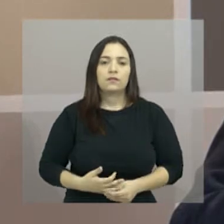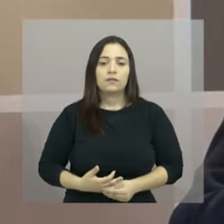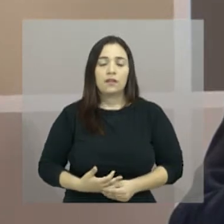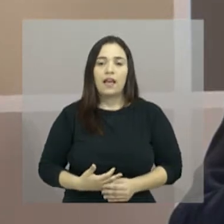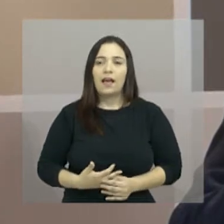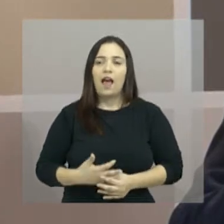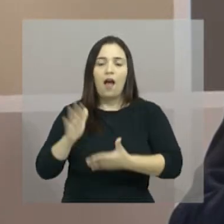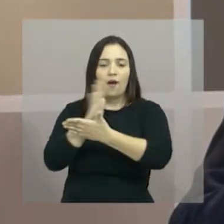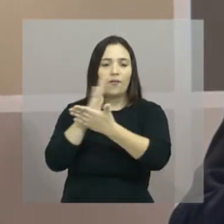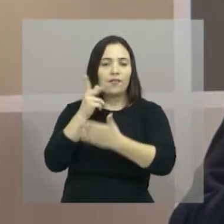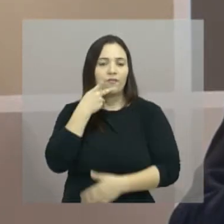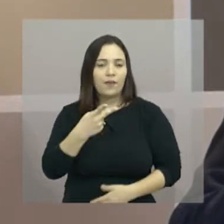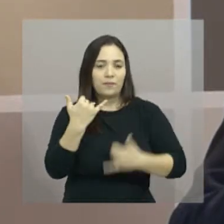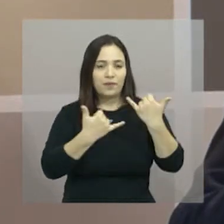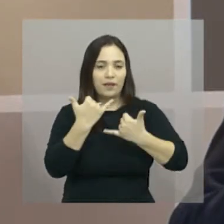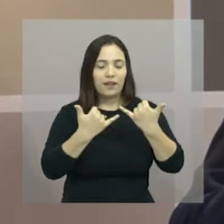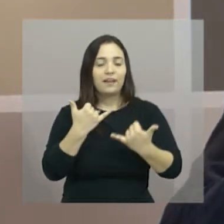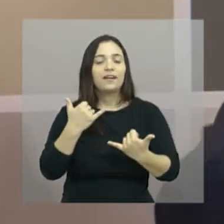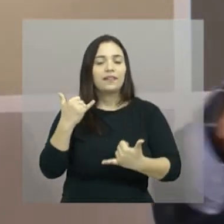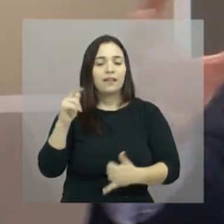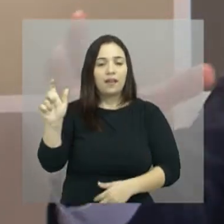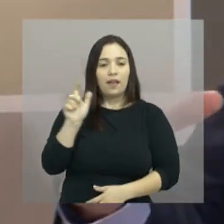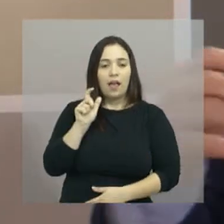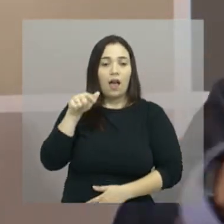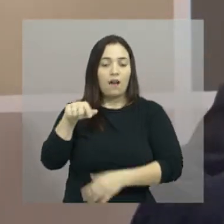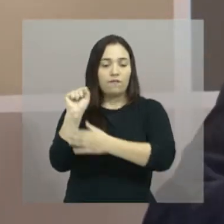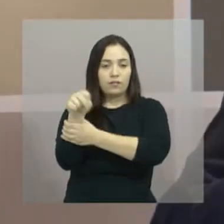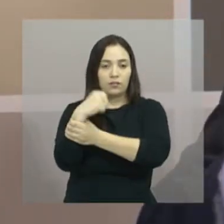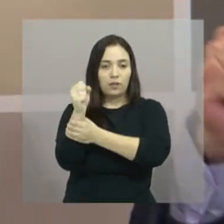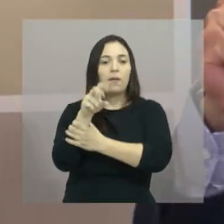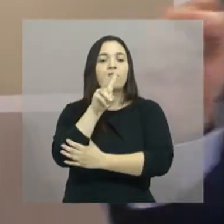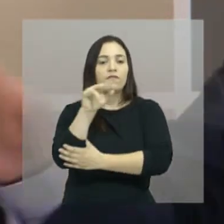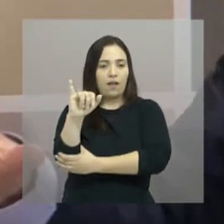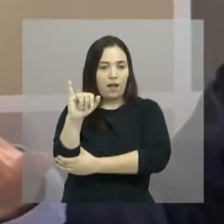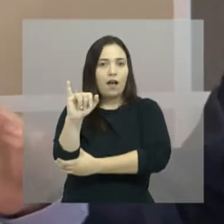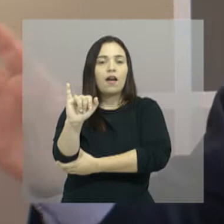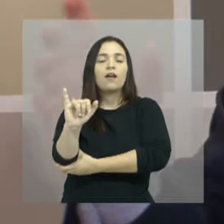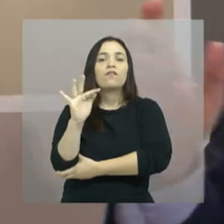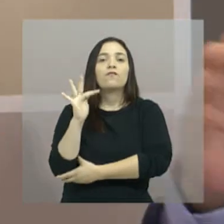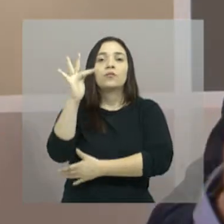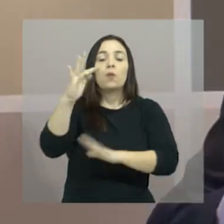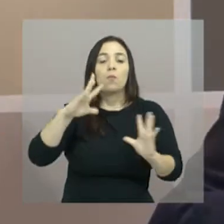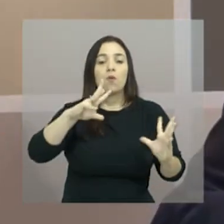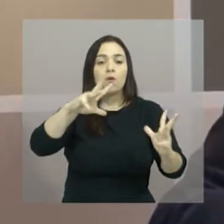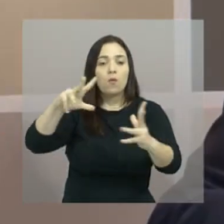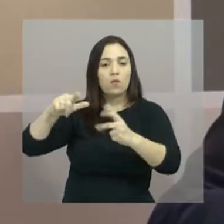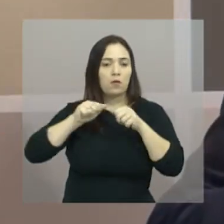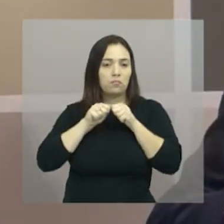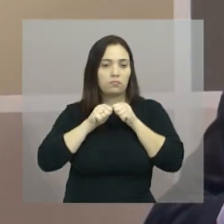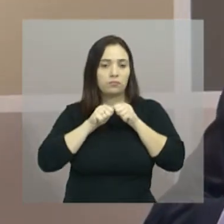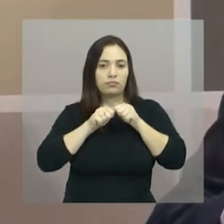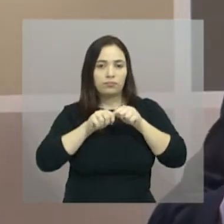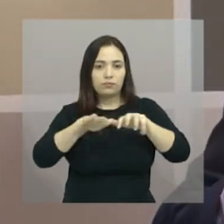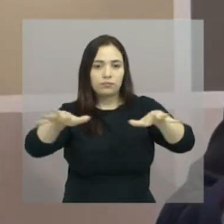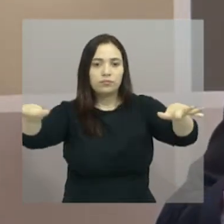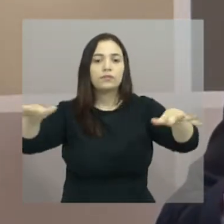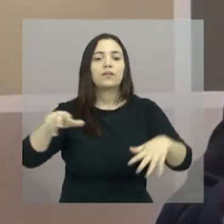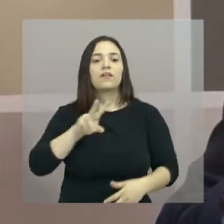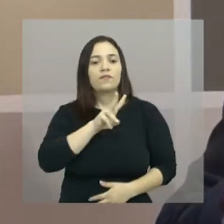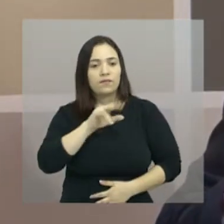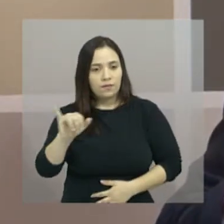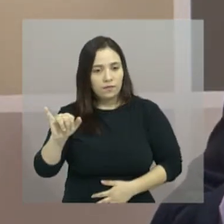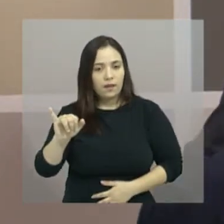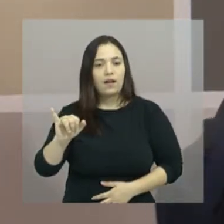fisioterapia está dominando o mundo, porque está aparecendo na gestão, está aparecendo na ponta, na